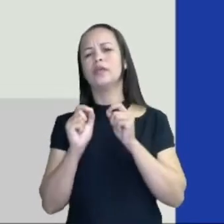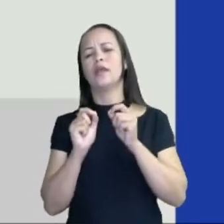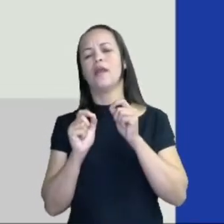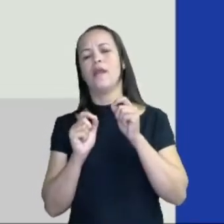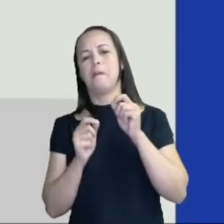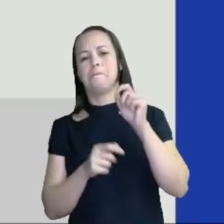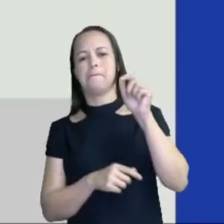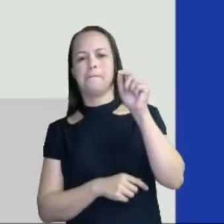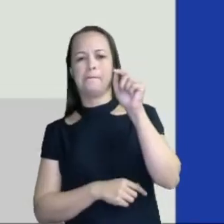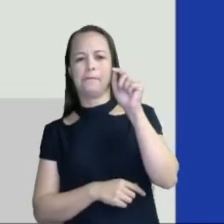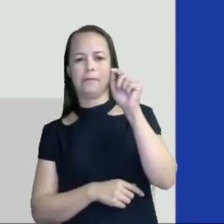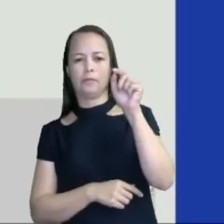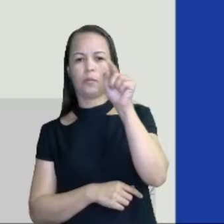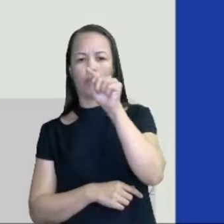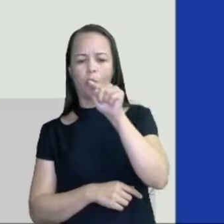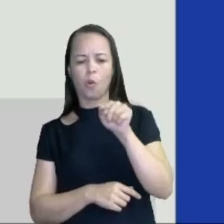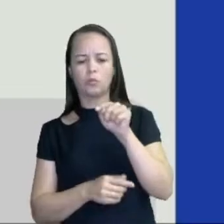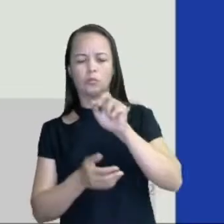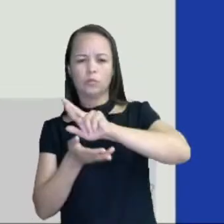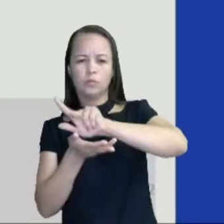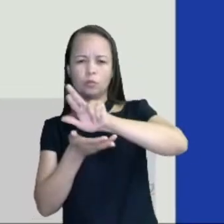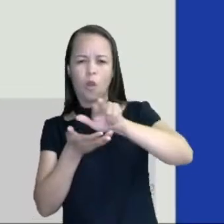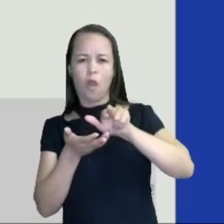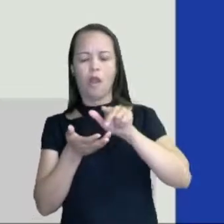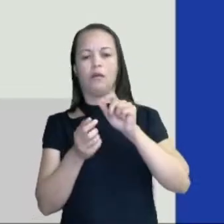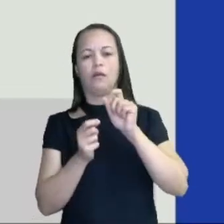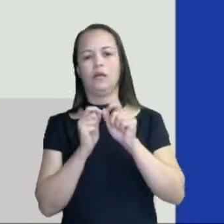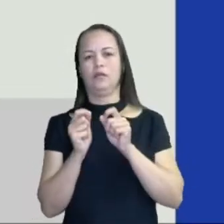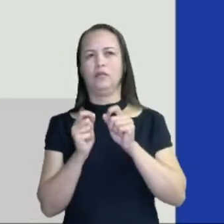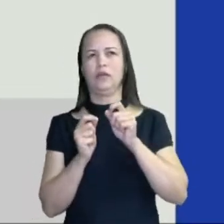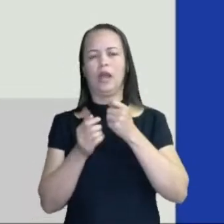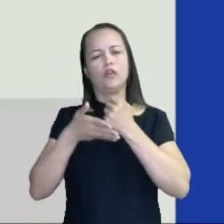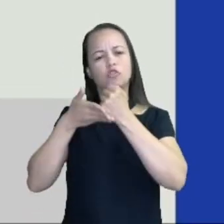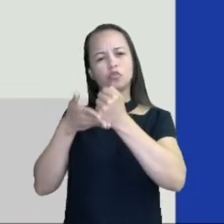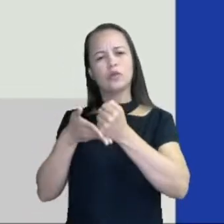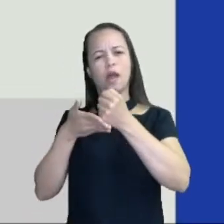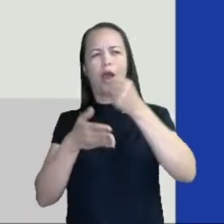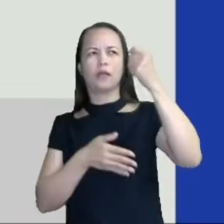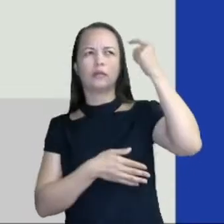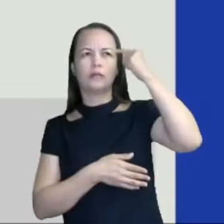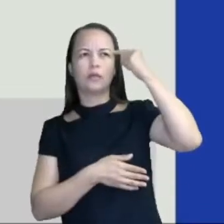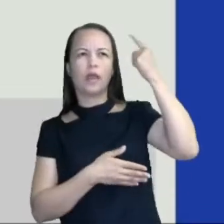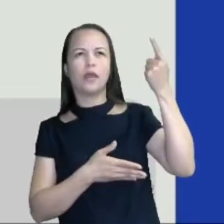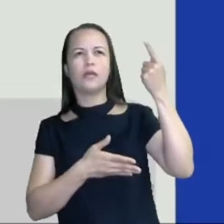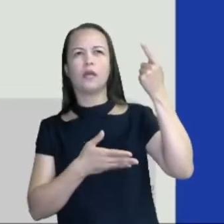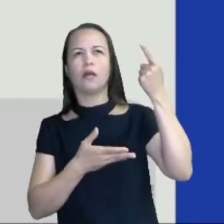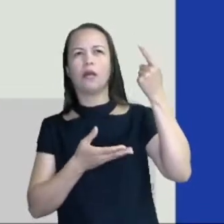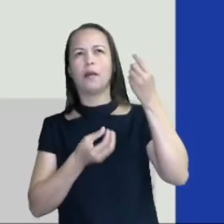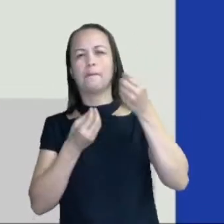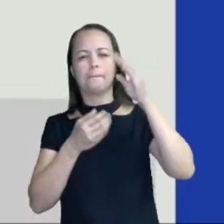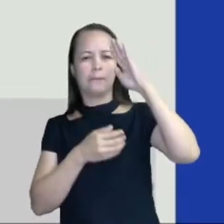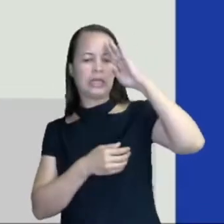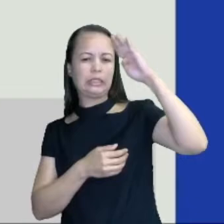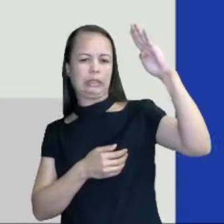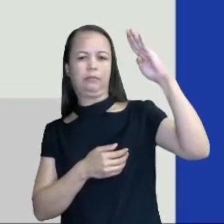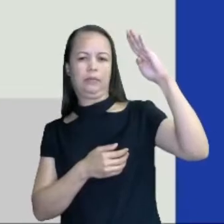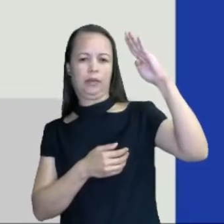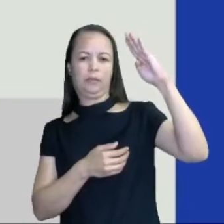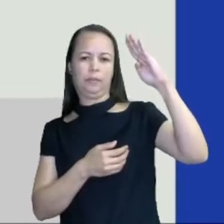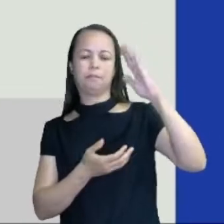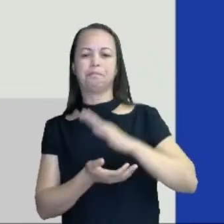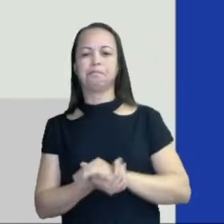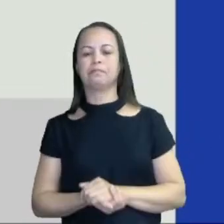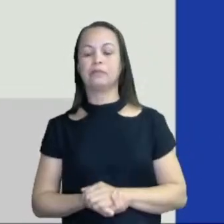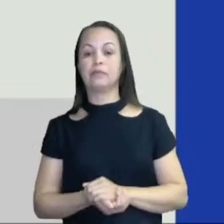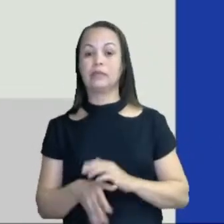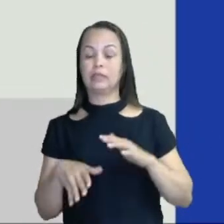pontuação, porque isso vai nos ajudar a ter a ideia matriz, né? Aquela ideia principal.